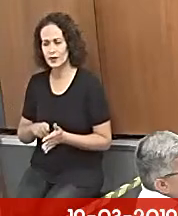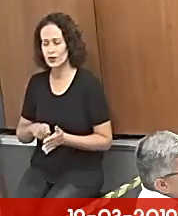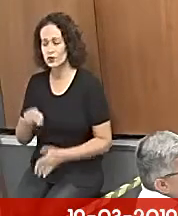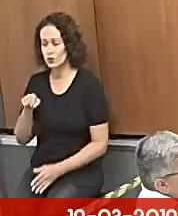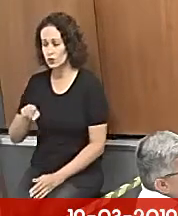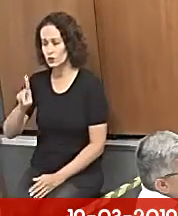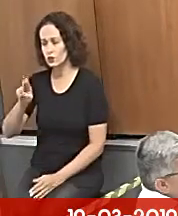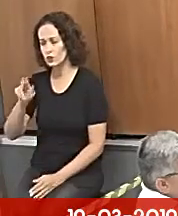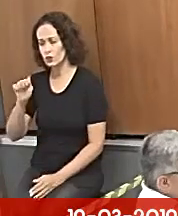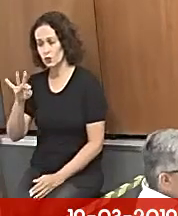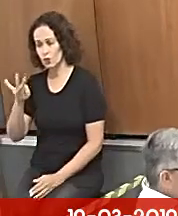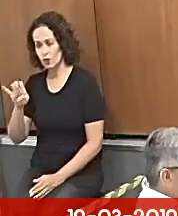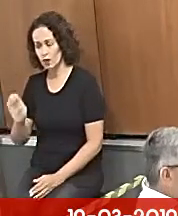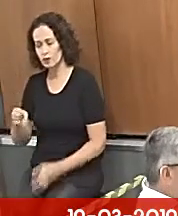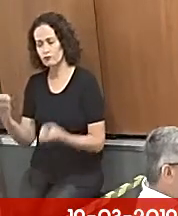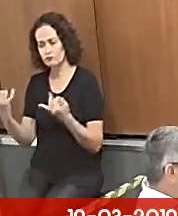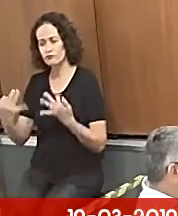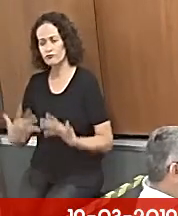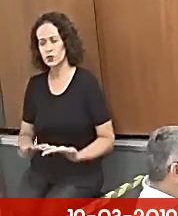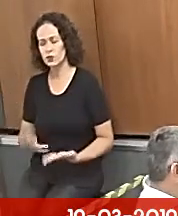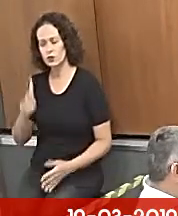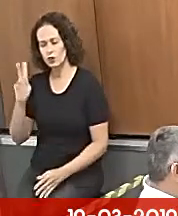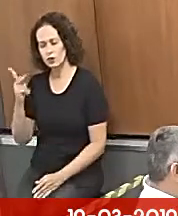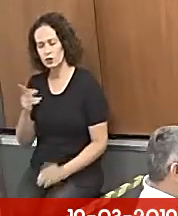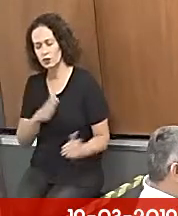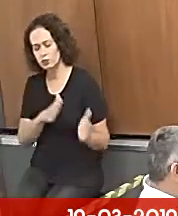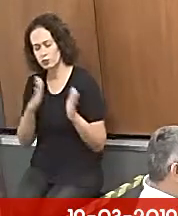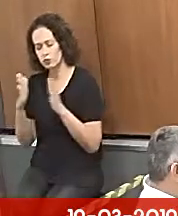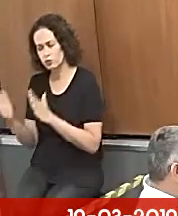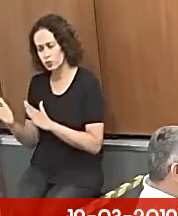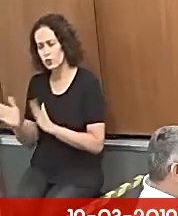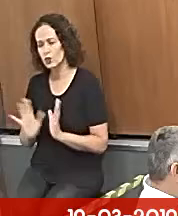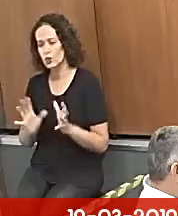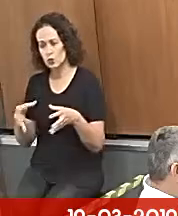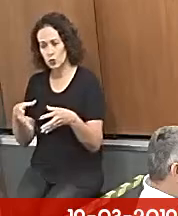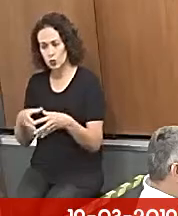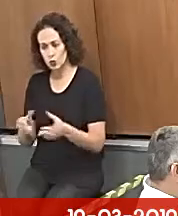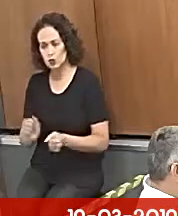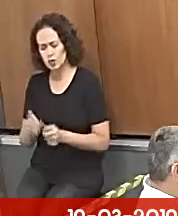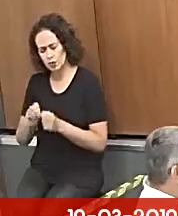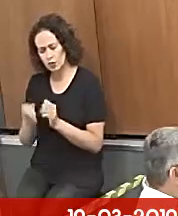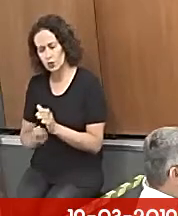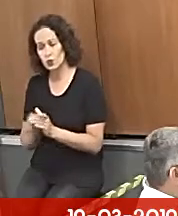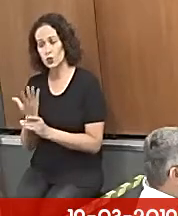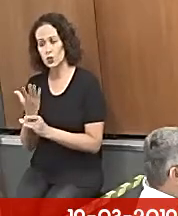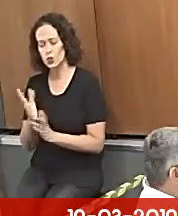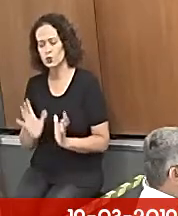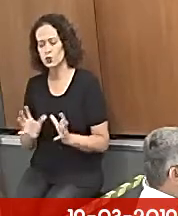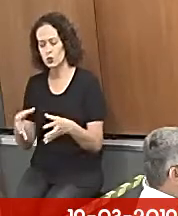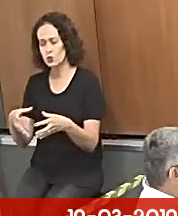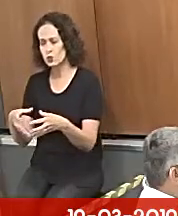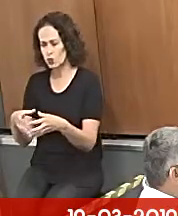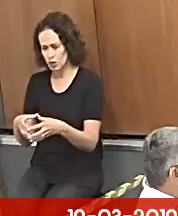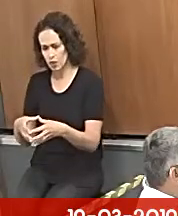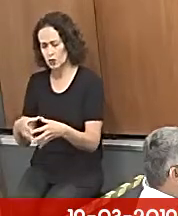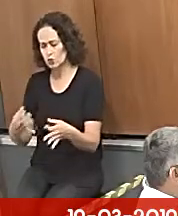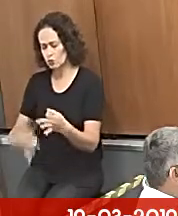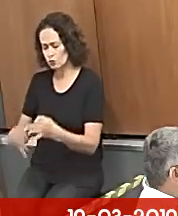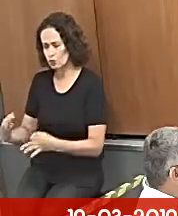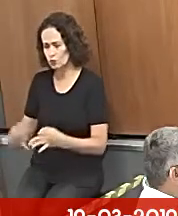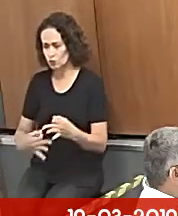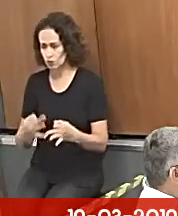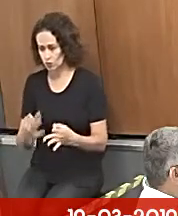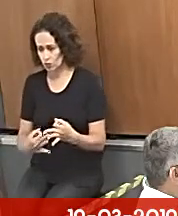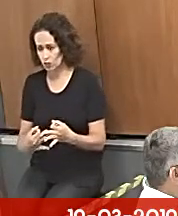disse neco que através da qe da história da comissão criou um centro jurídico específico para atendimento à